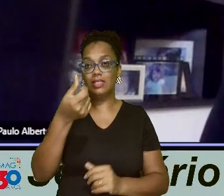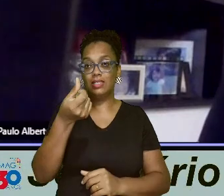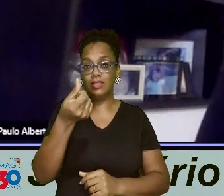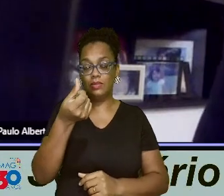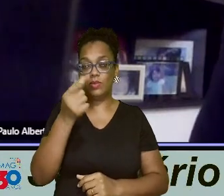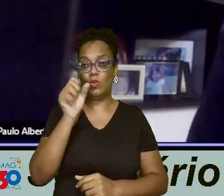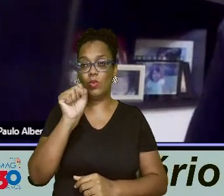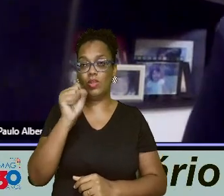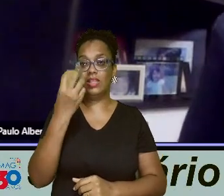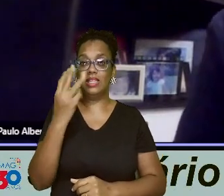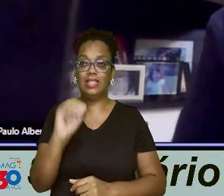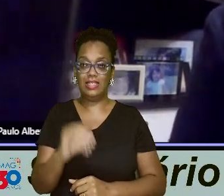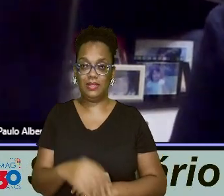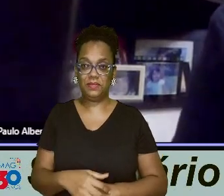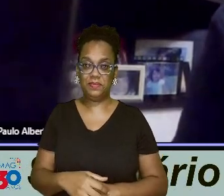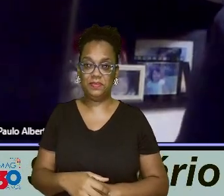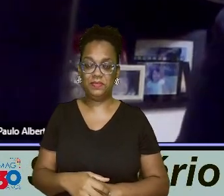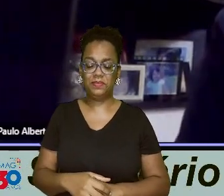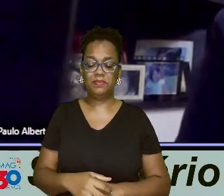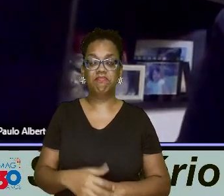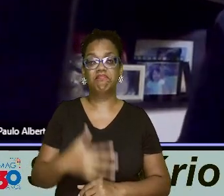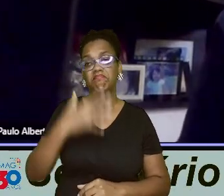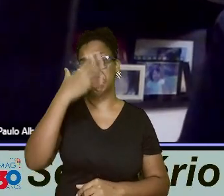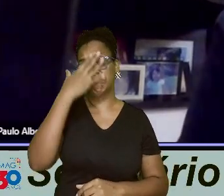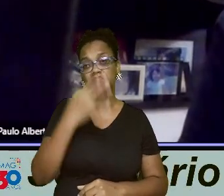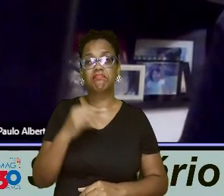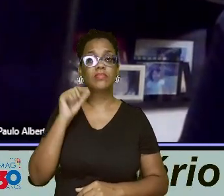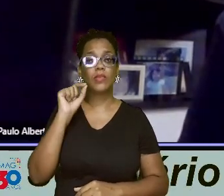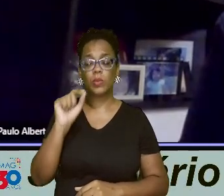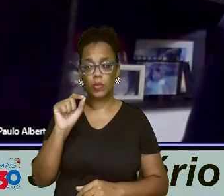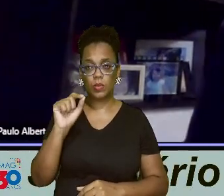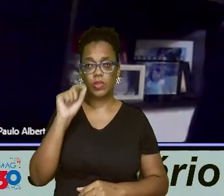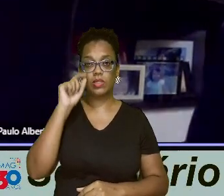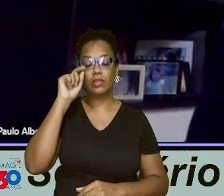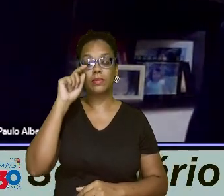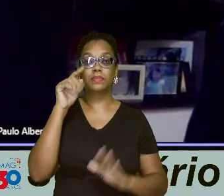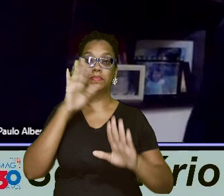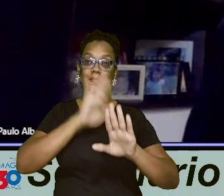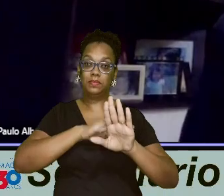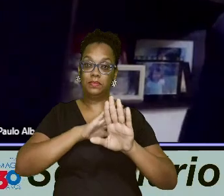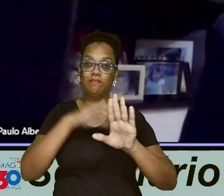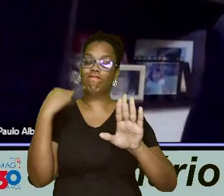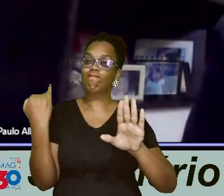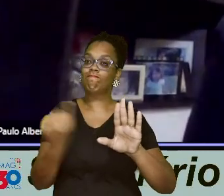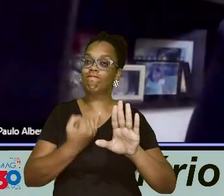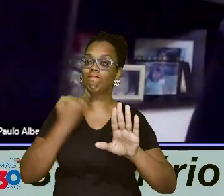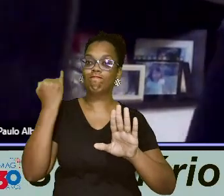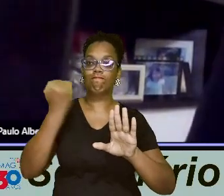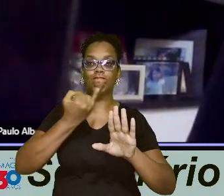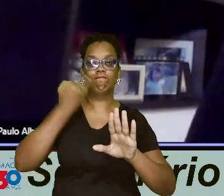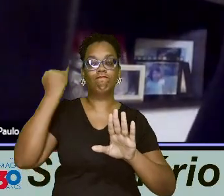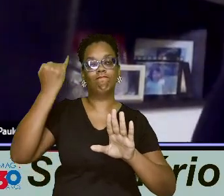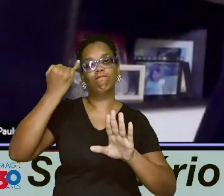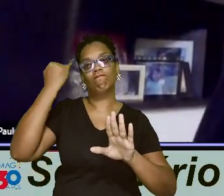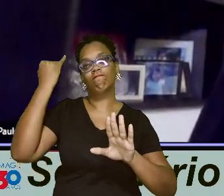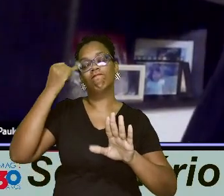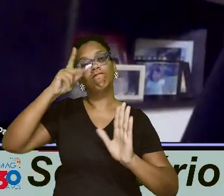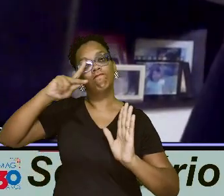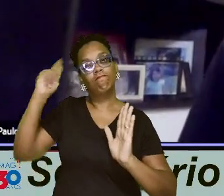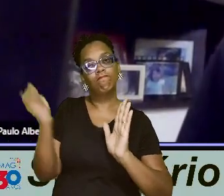6.830. E, assim, consideramos que esse precedente é importantíssimo para realmente, se